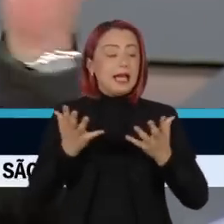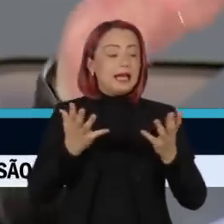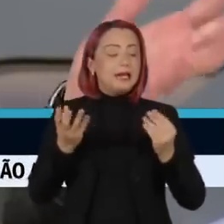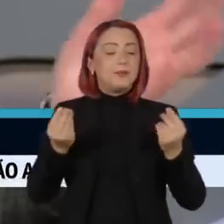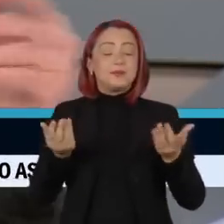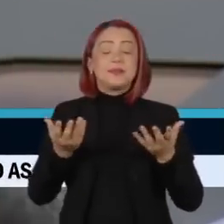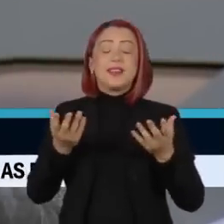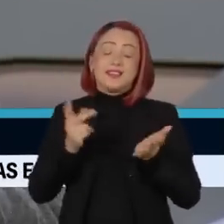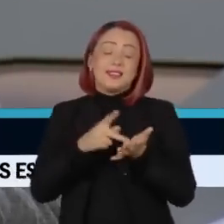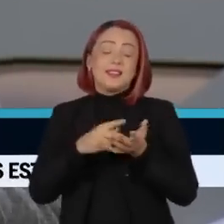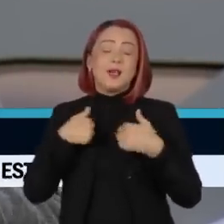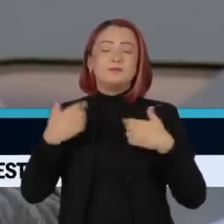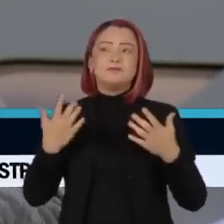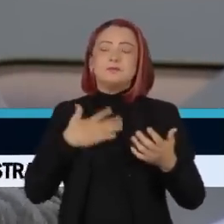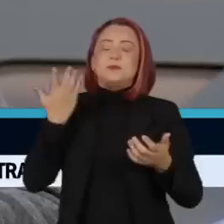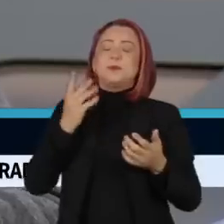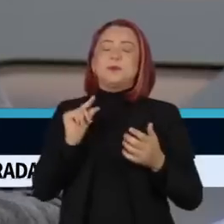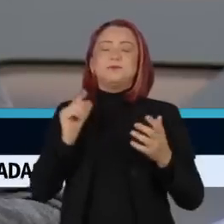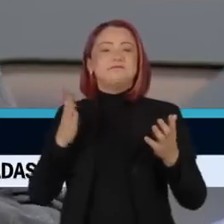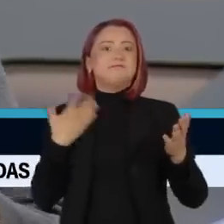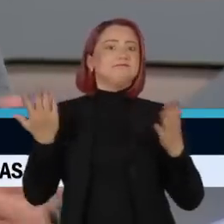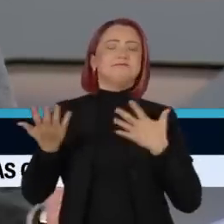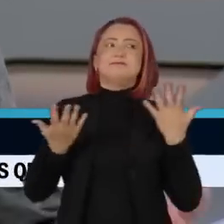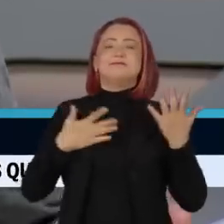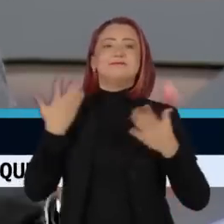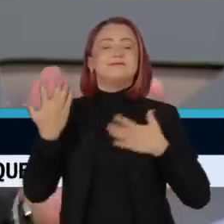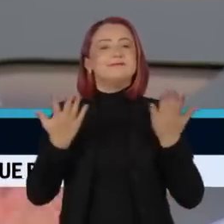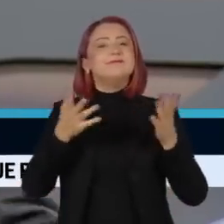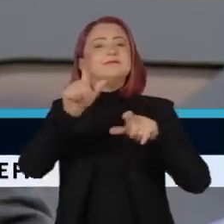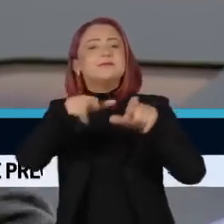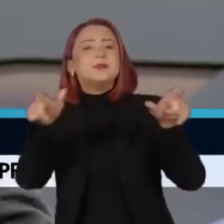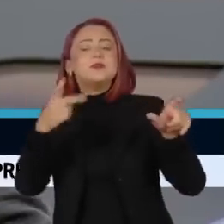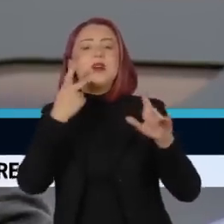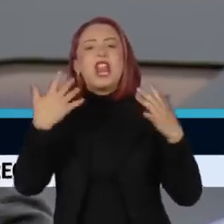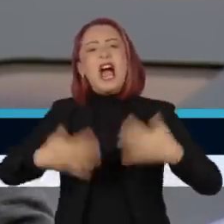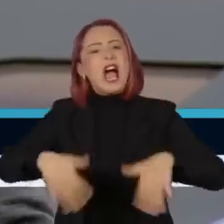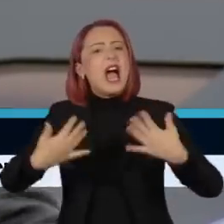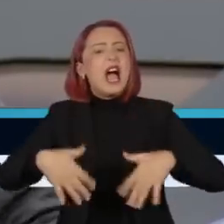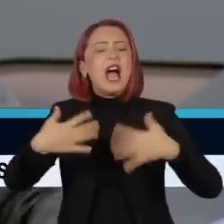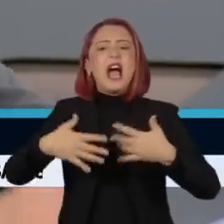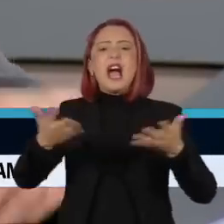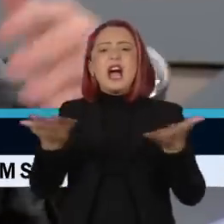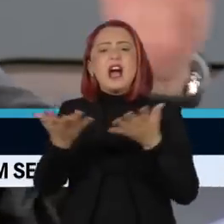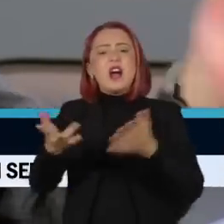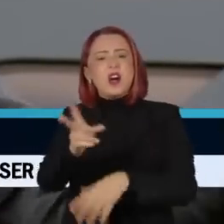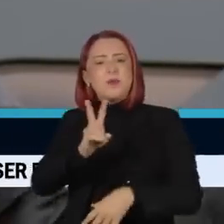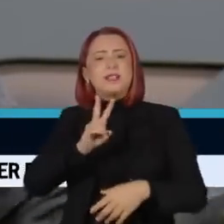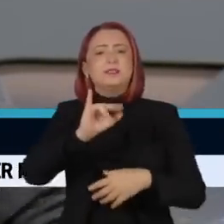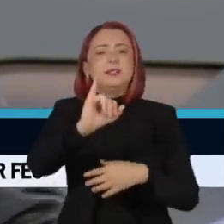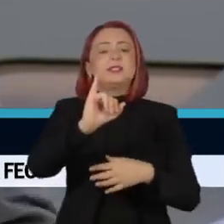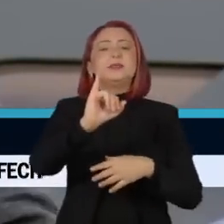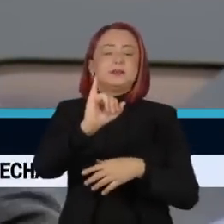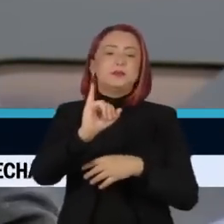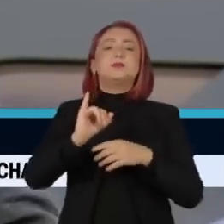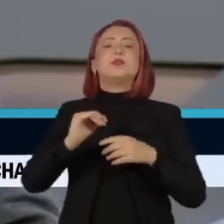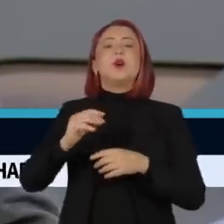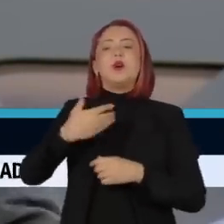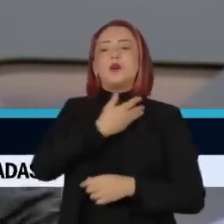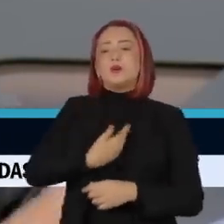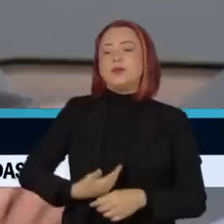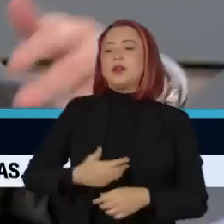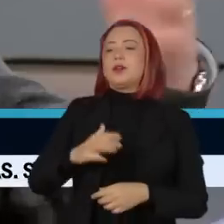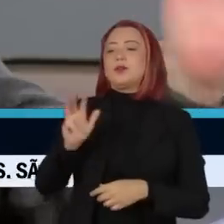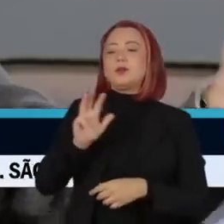eu fico surpreso, né? Porque as pessoas falam assim, olha, vamos ter um governo comunista, porque os comunistas tomaram o